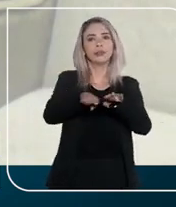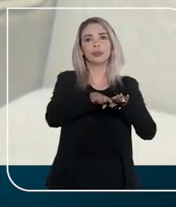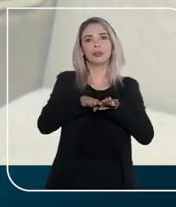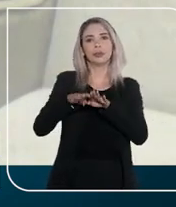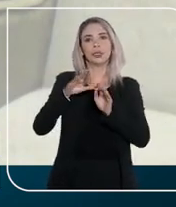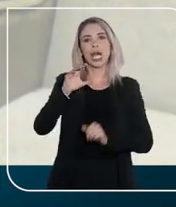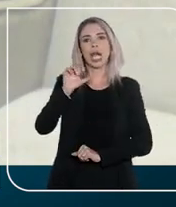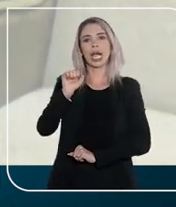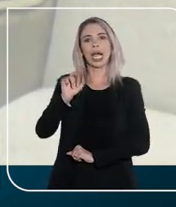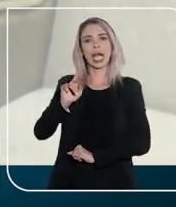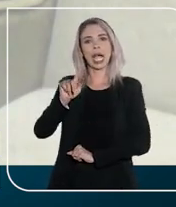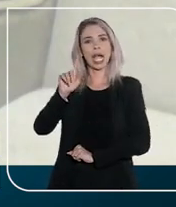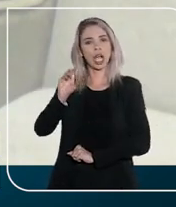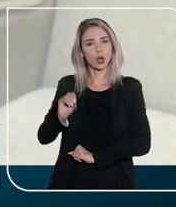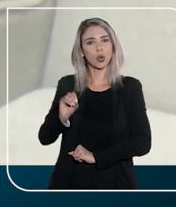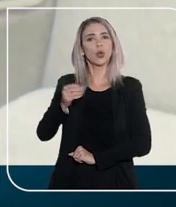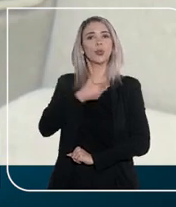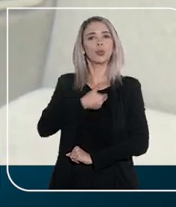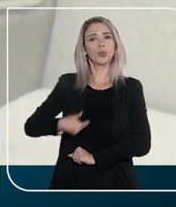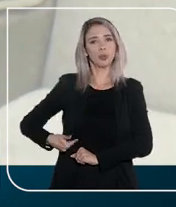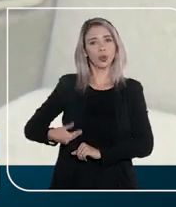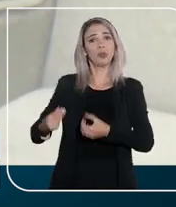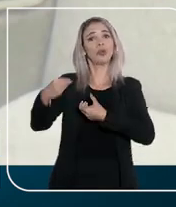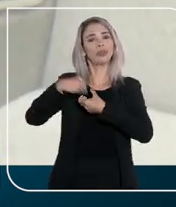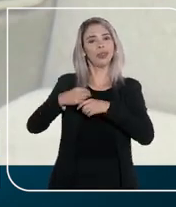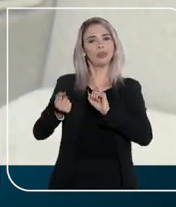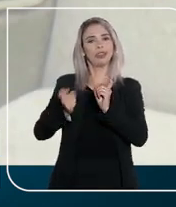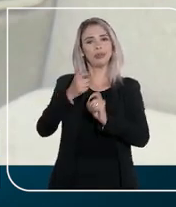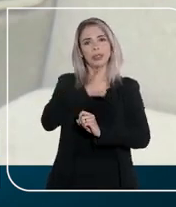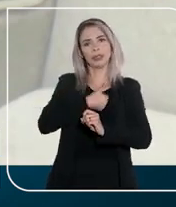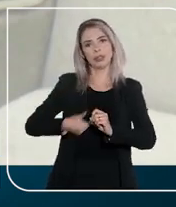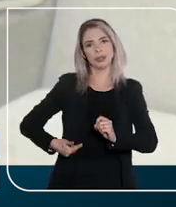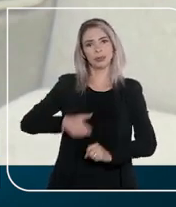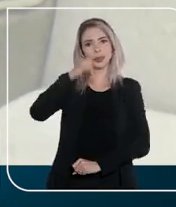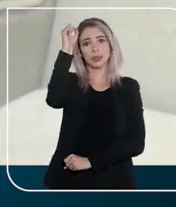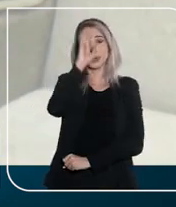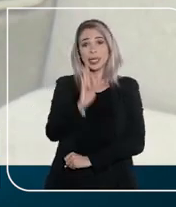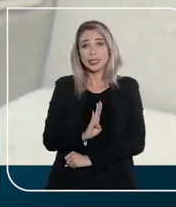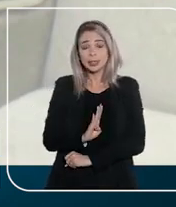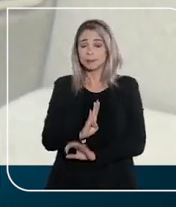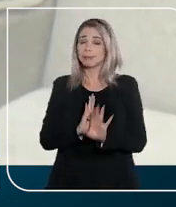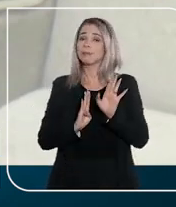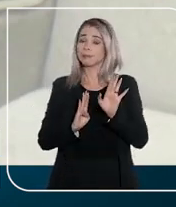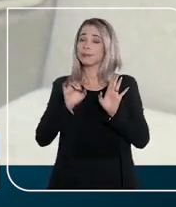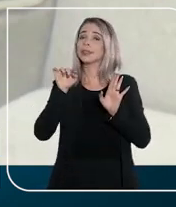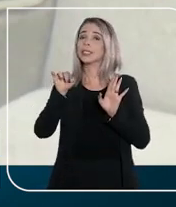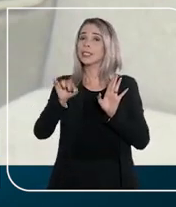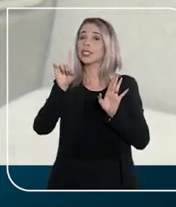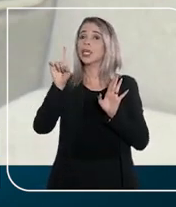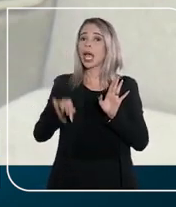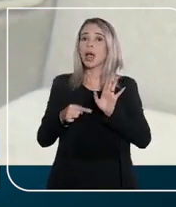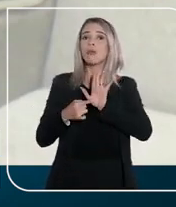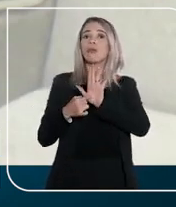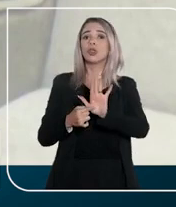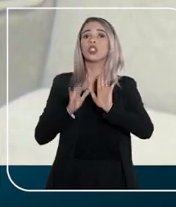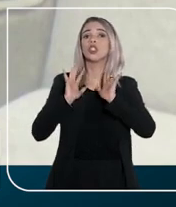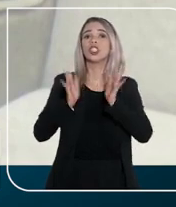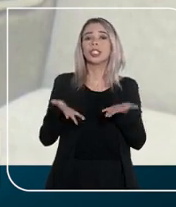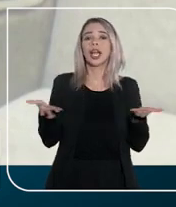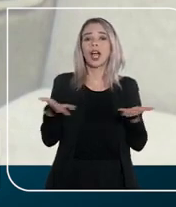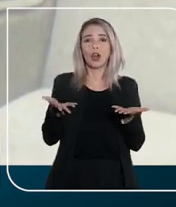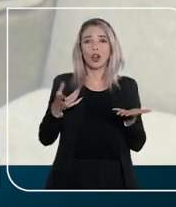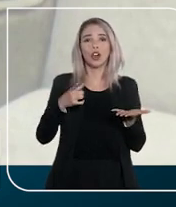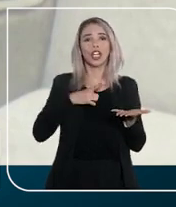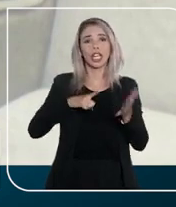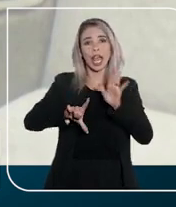cargos e empregos públicos na administração pública brasileira. Isso foi evidenciado agora com a renovação da